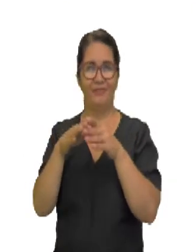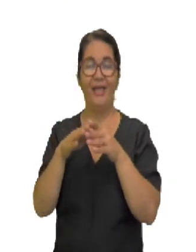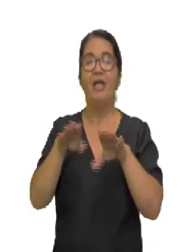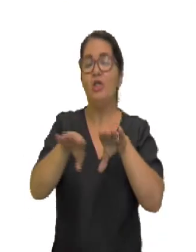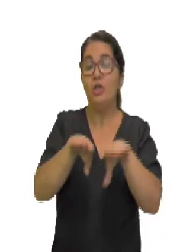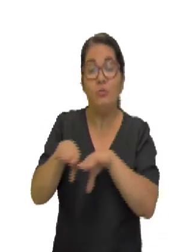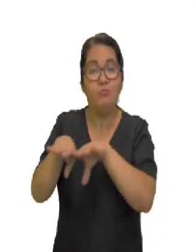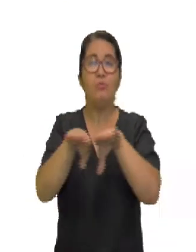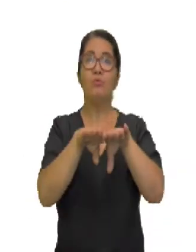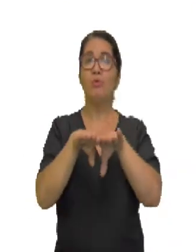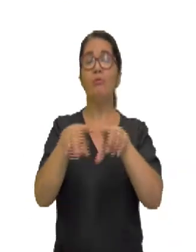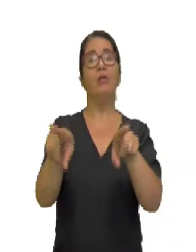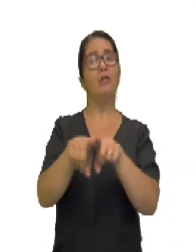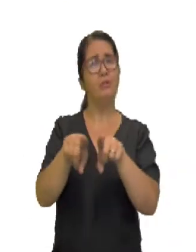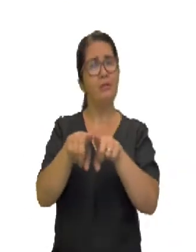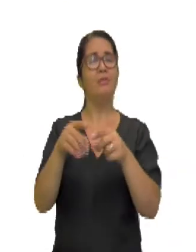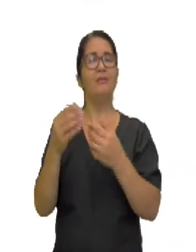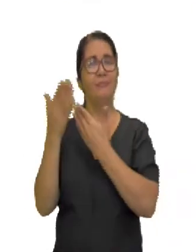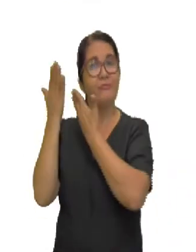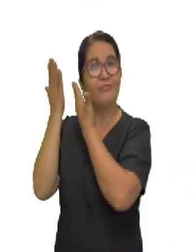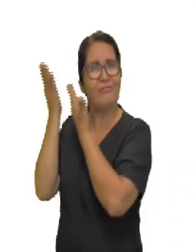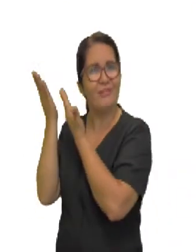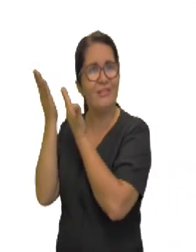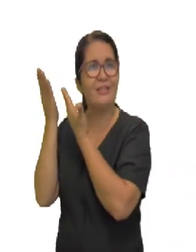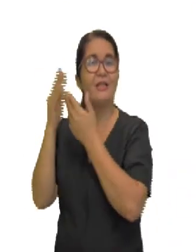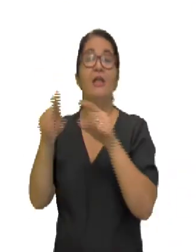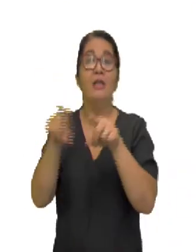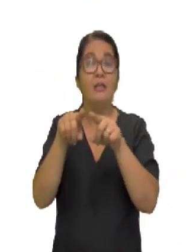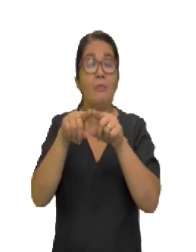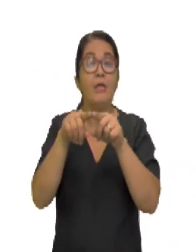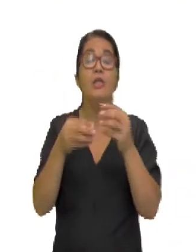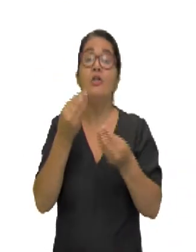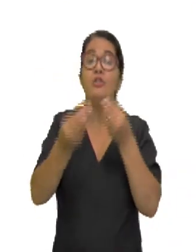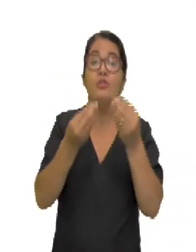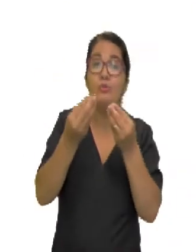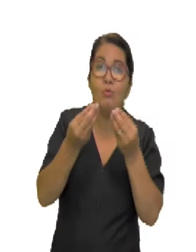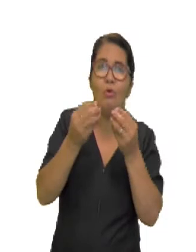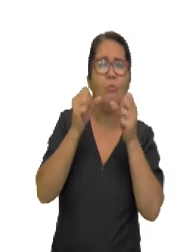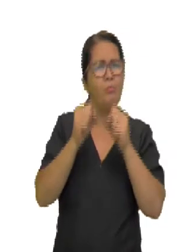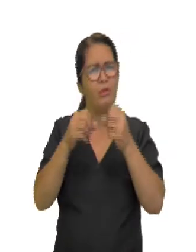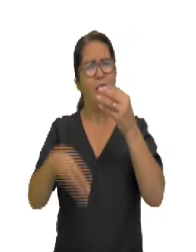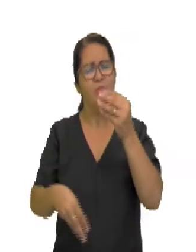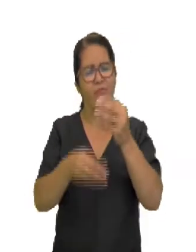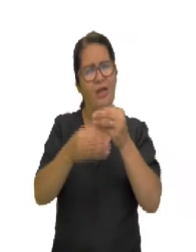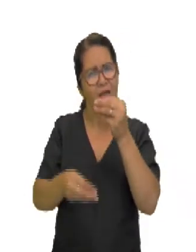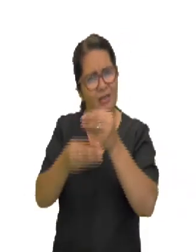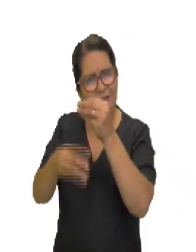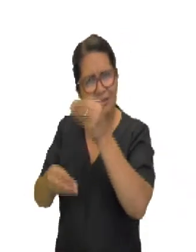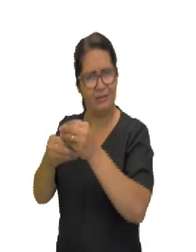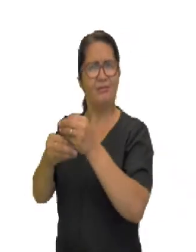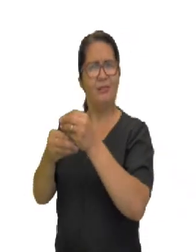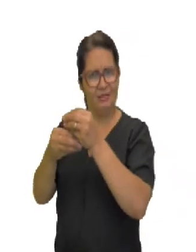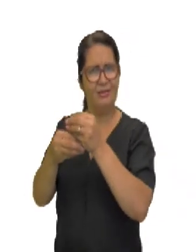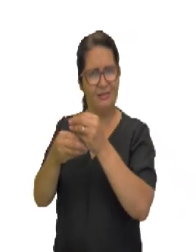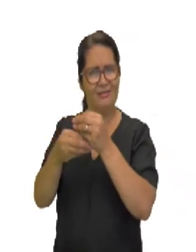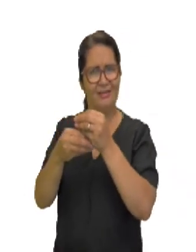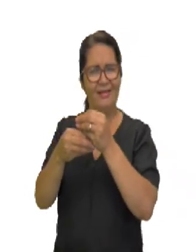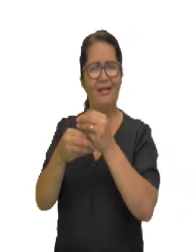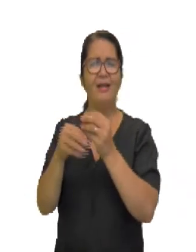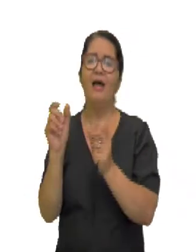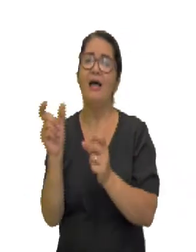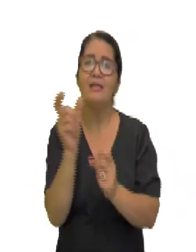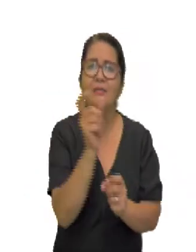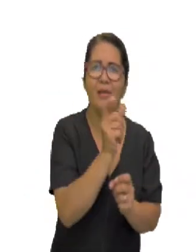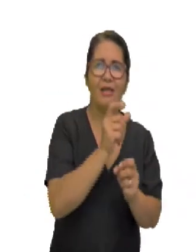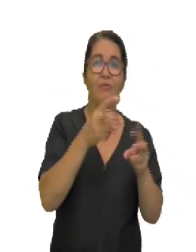e a correspondência, o acréscimo, né, do íssimo. E aí a gente pode perceber algumas diferenças